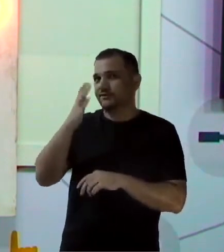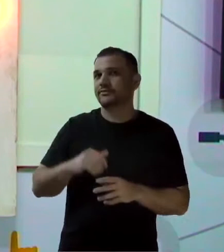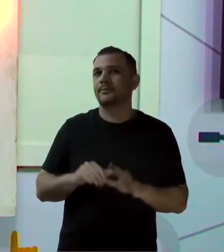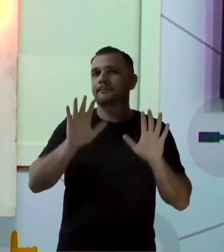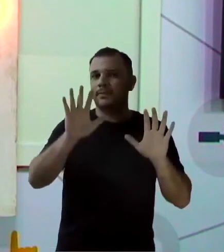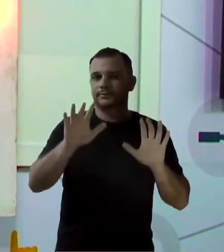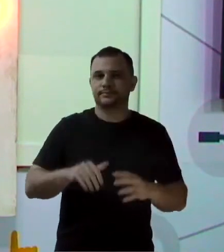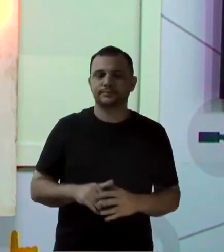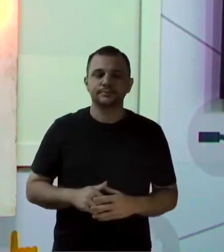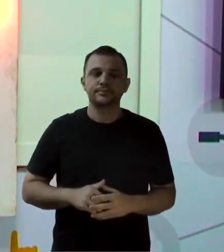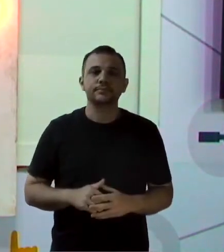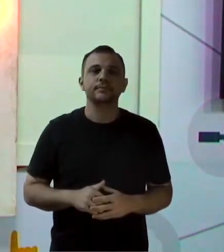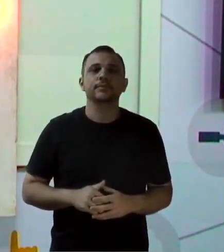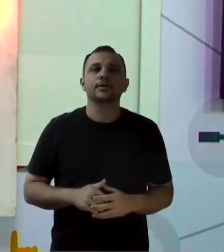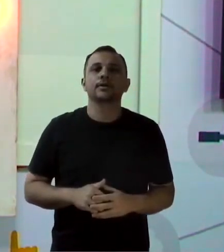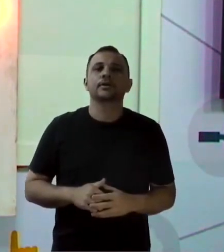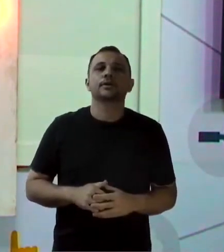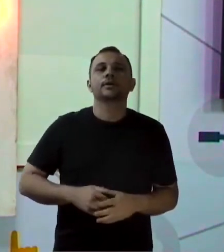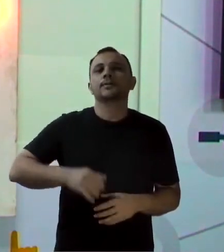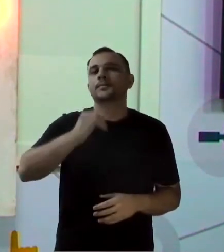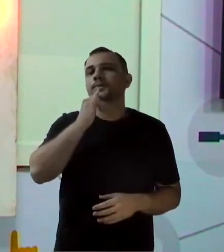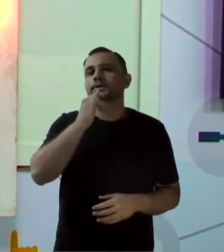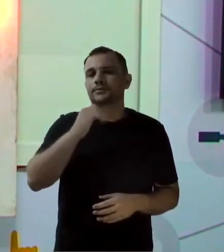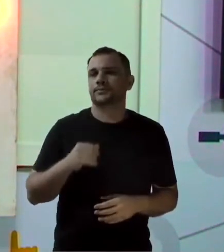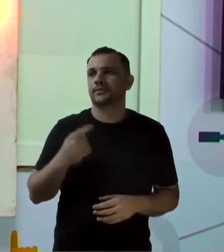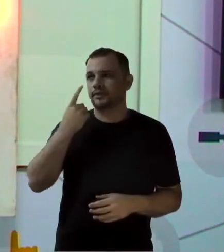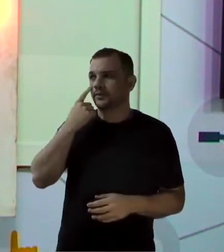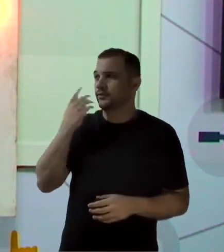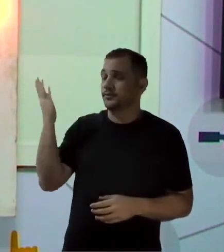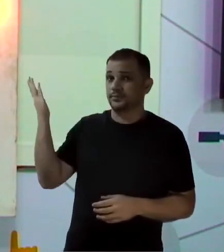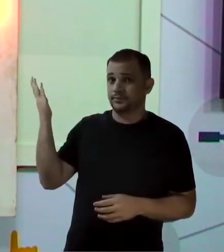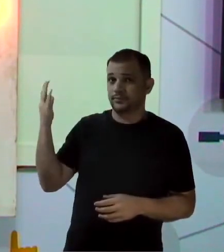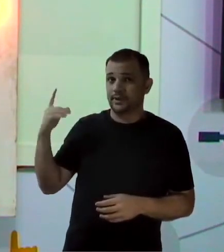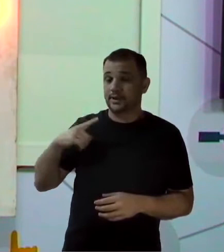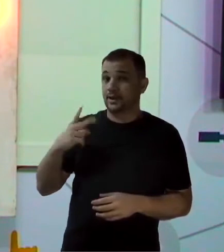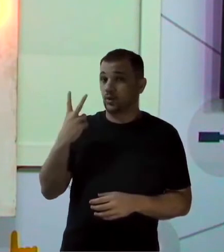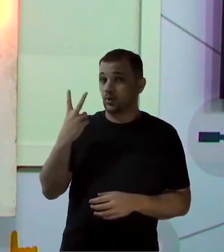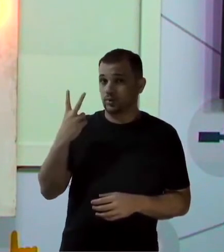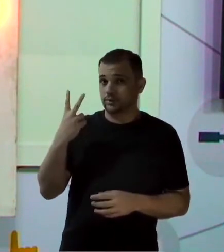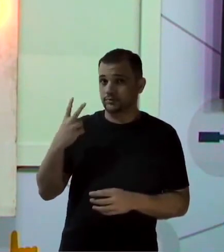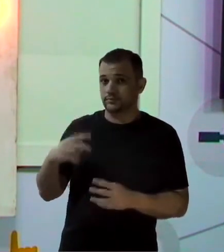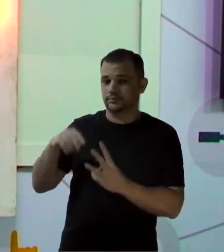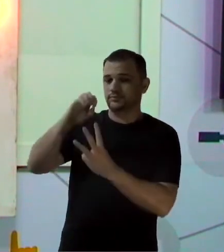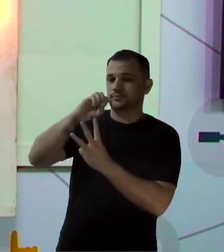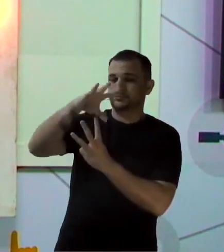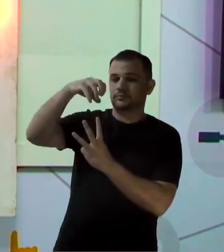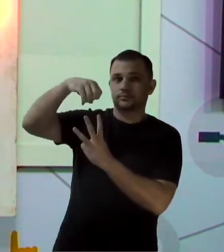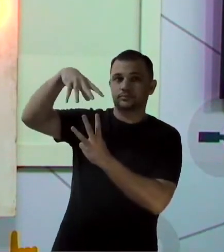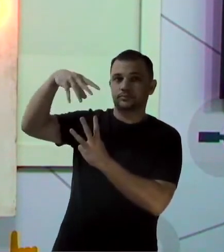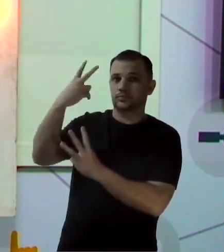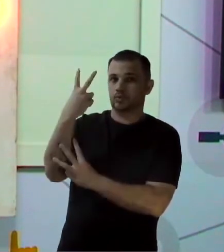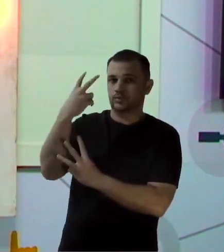aqui vocês. Eu tenho 2 lâmpadas ligadas. Um macete para vocês mesmo